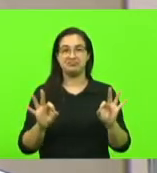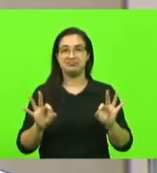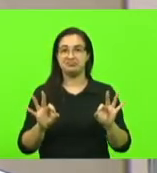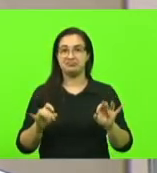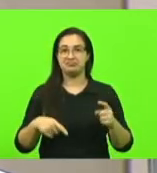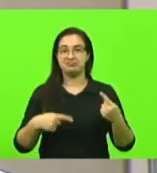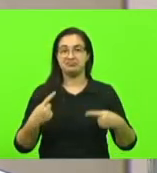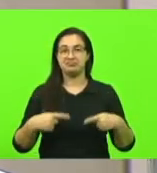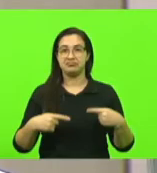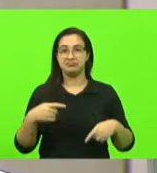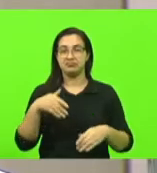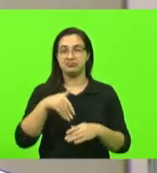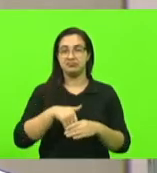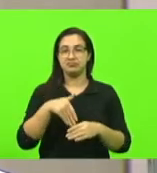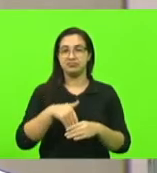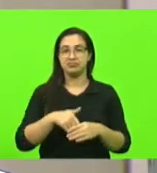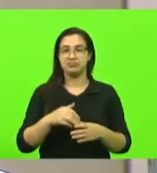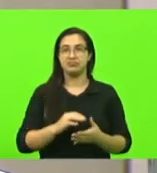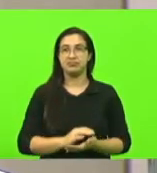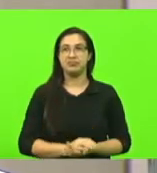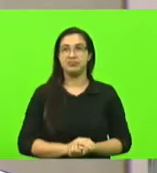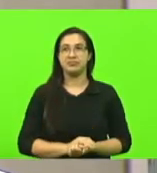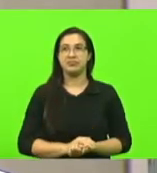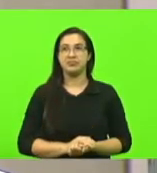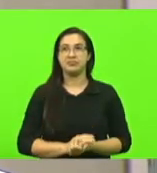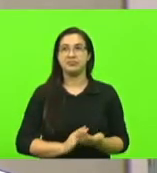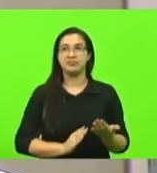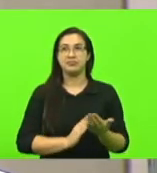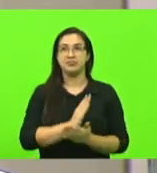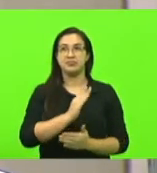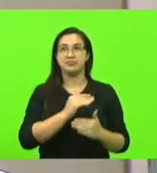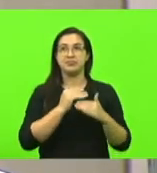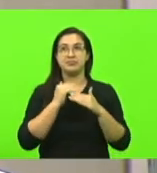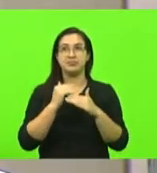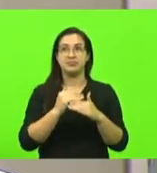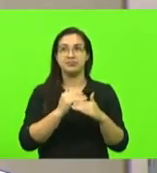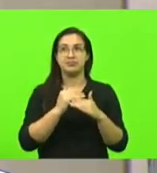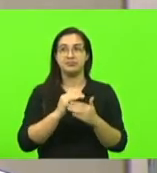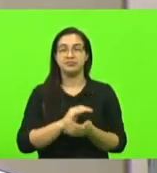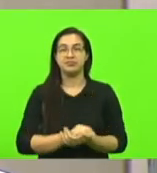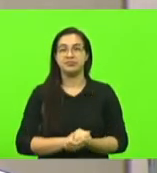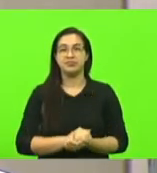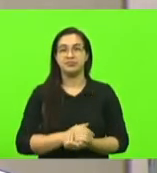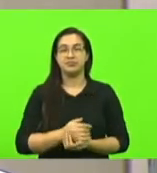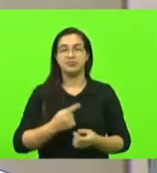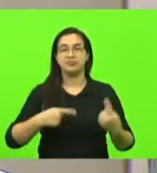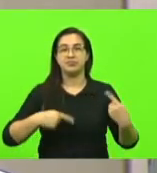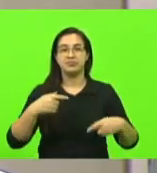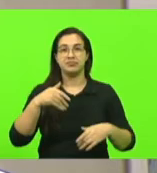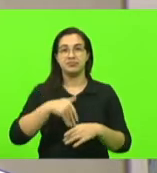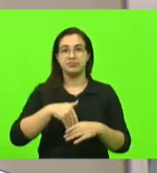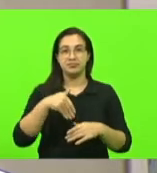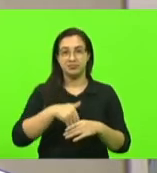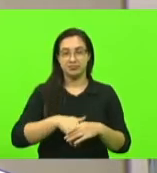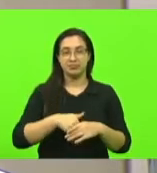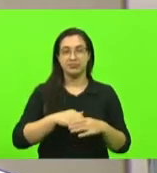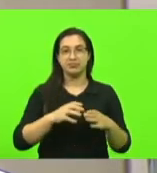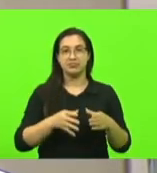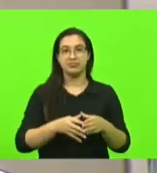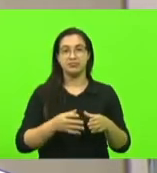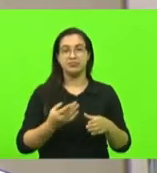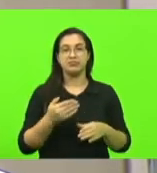em votação. Deputados que aprovam, permaneçam como se encontra. Aprovado por unanimidade. Discussão e votação em turno único do projeto de lei